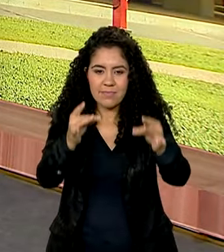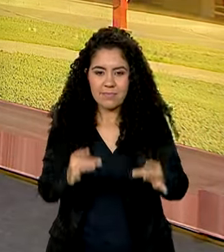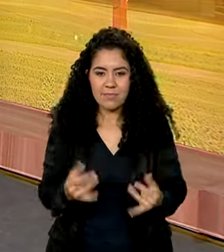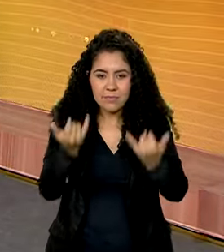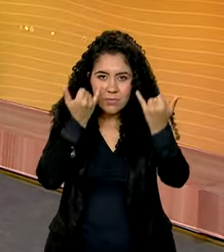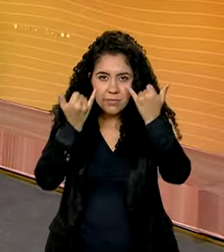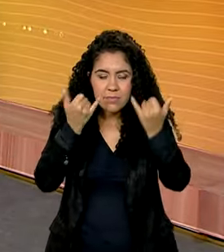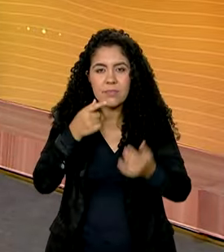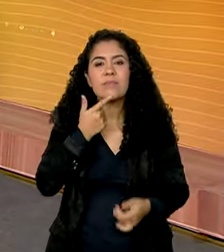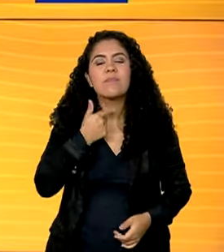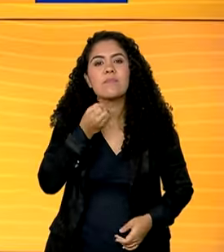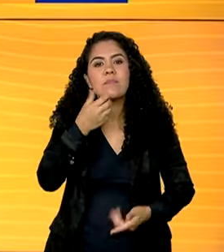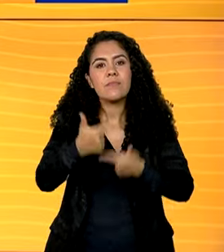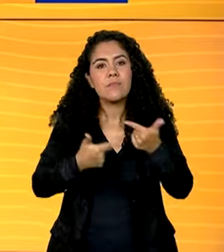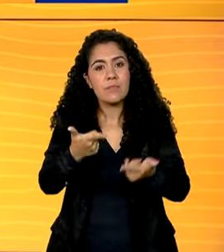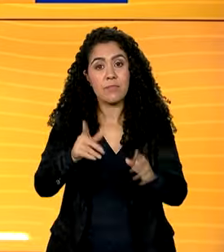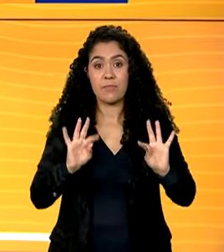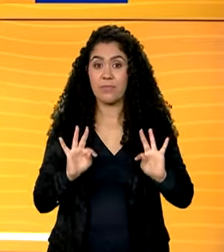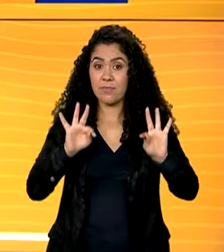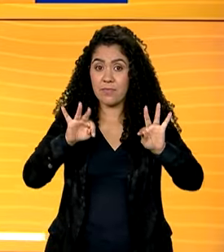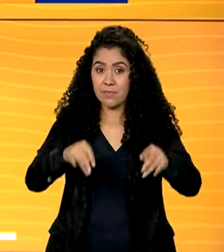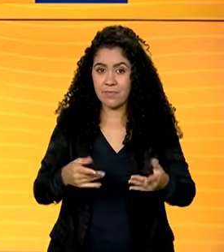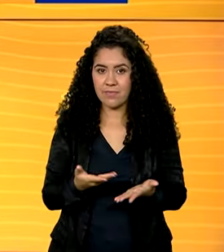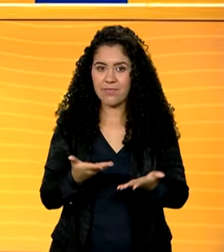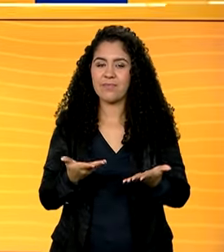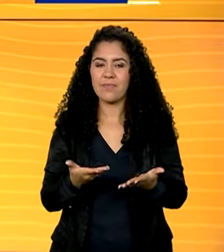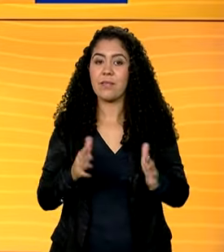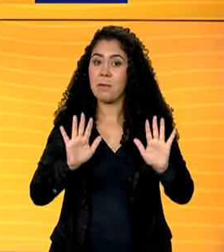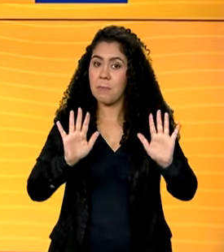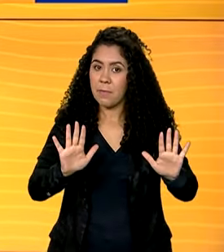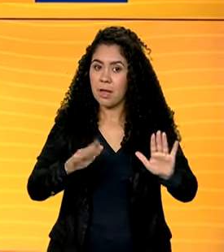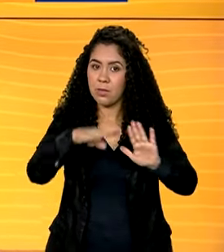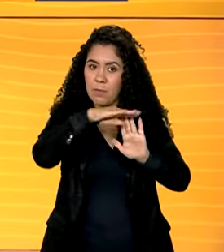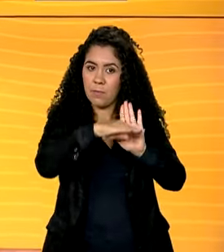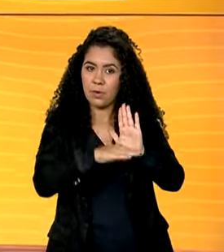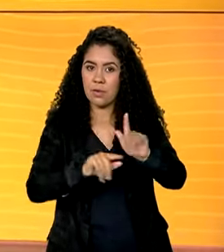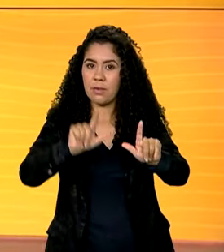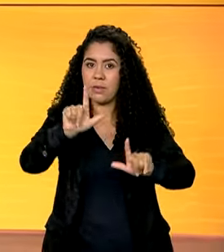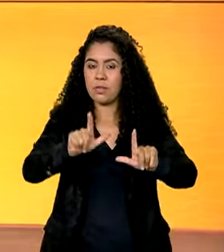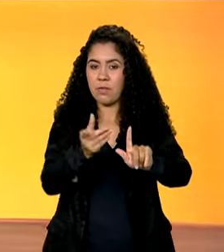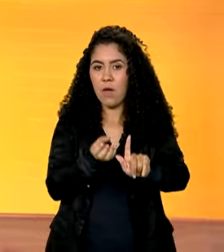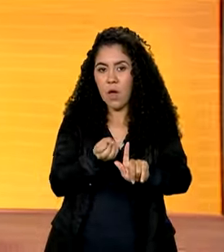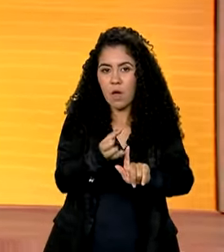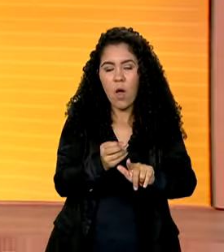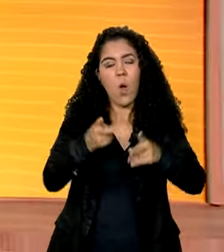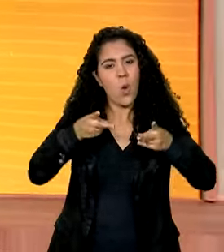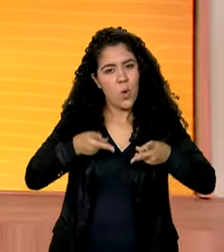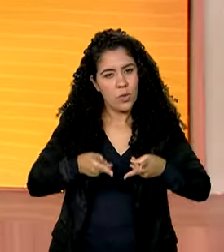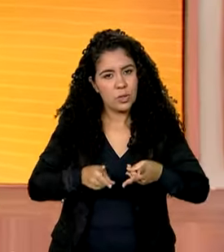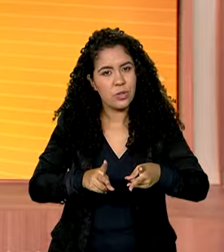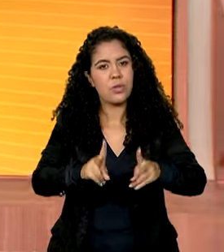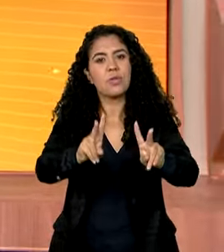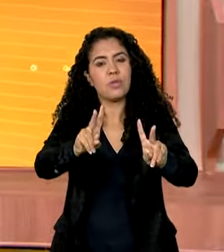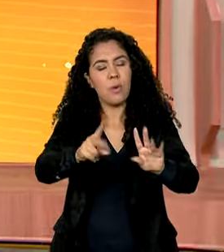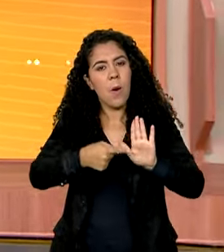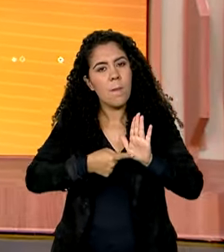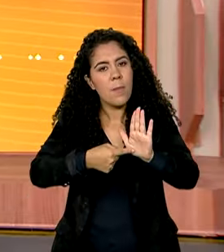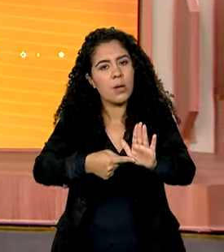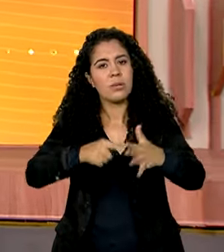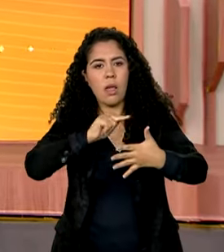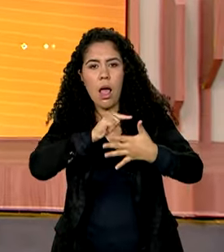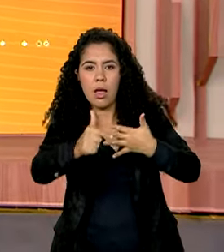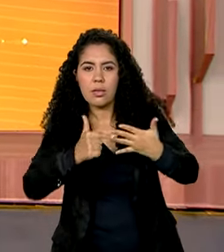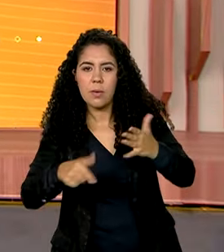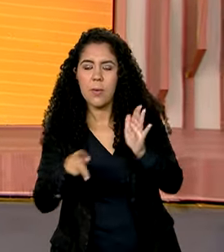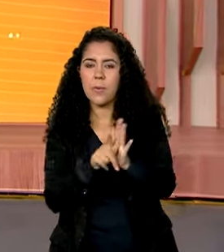aí. E o Brasil em Dia fica por aqui, mas o Canal Gov segue com a programação, mostrando aí todas as ações do